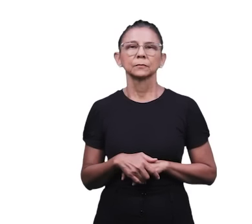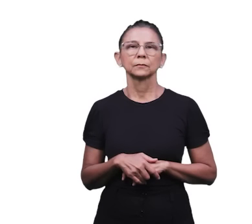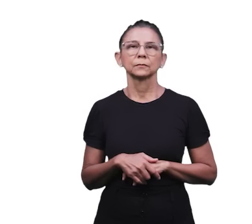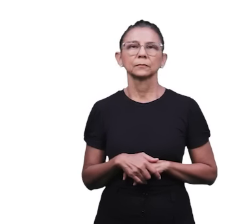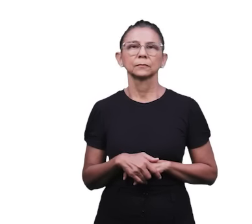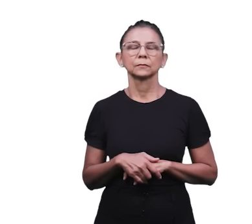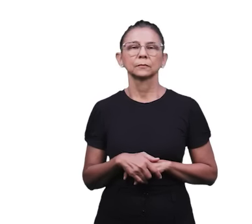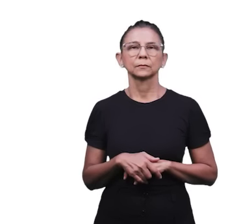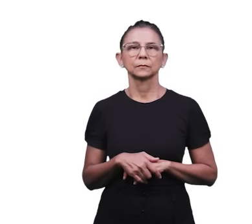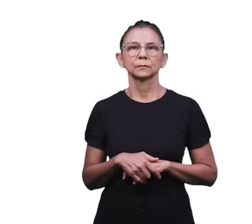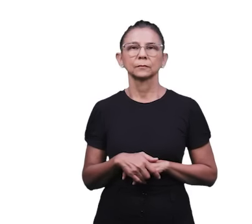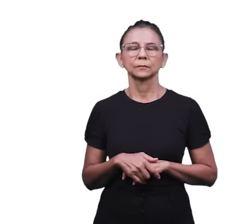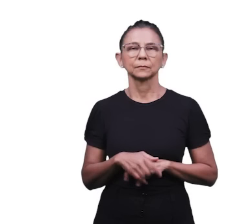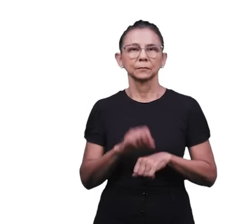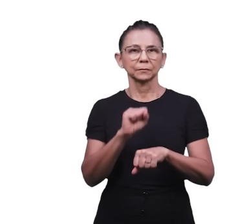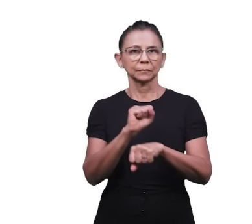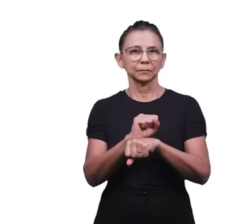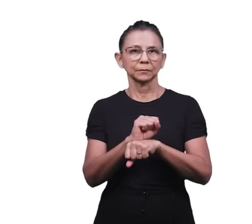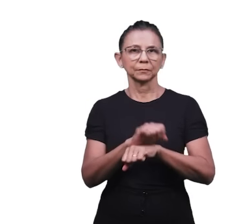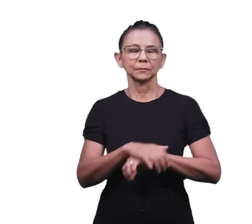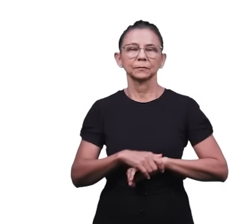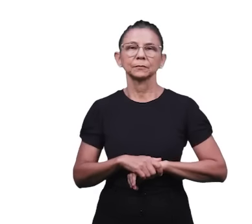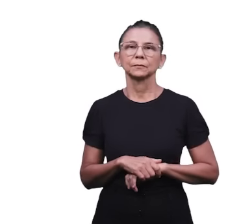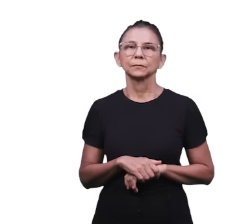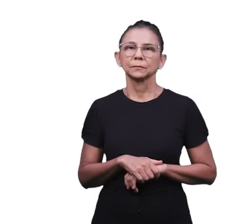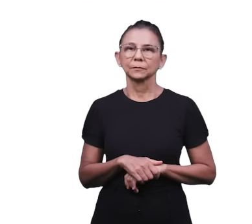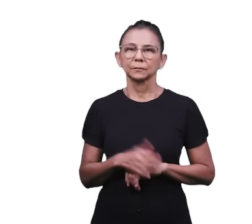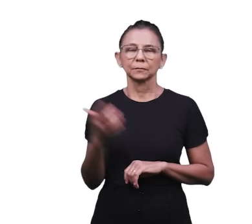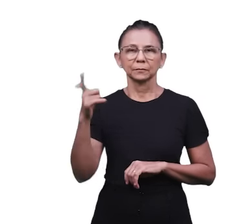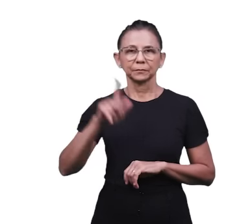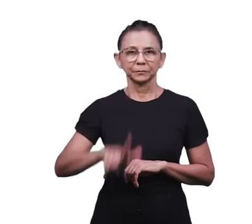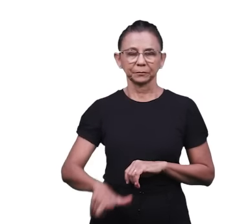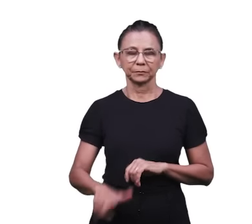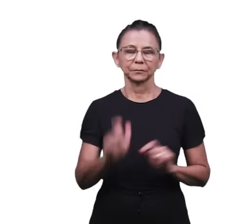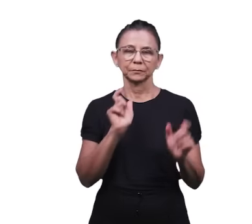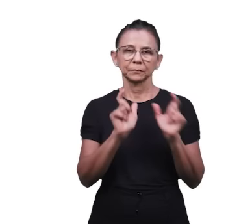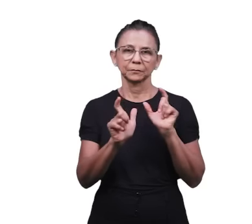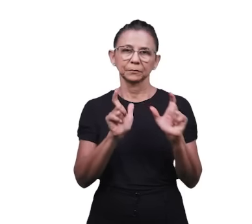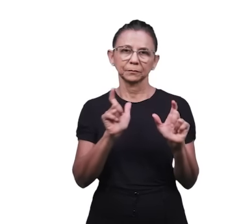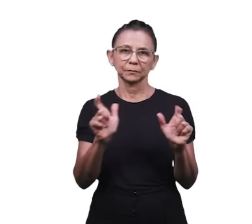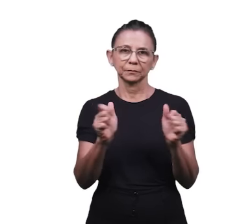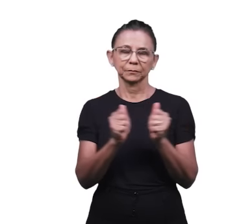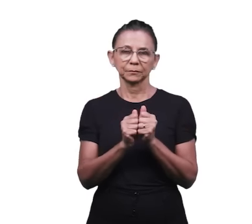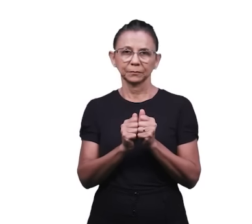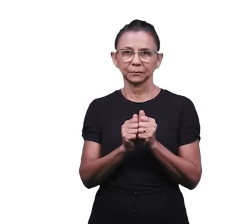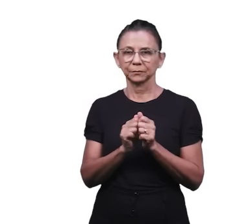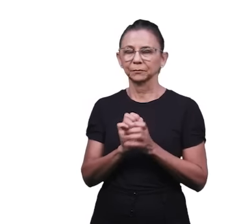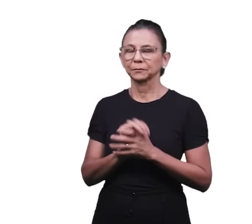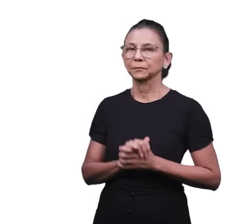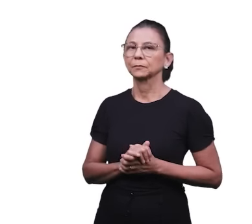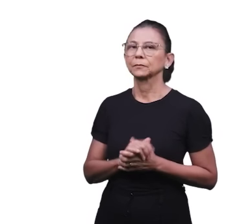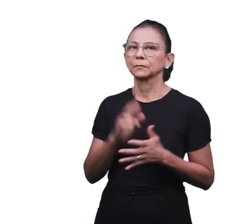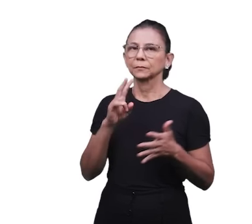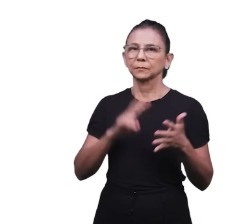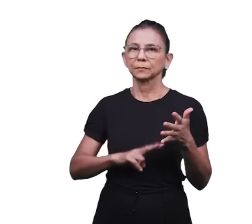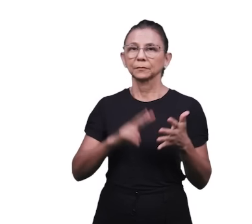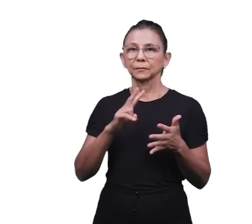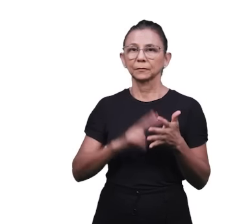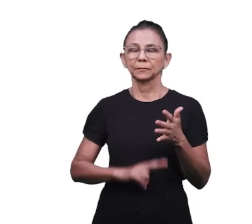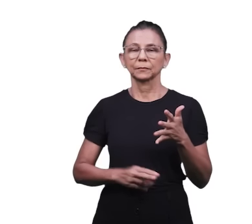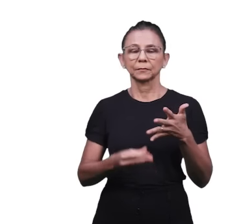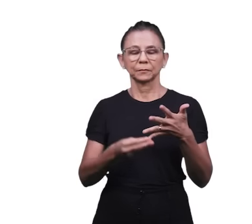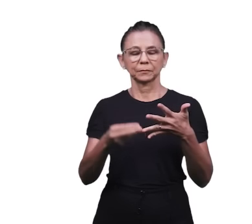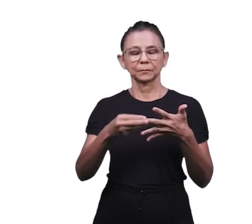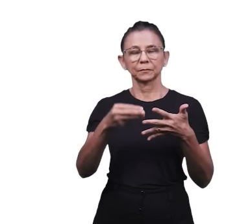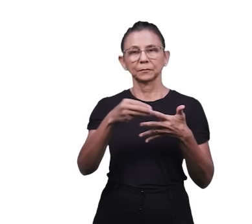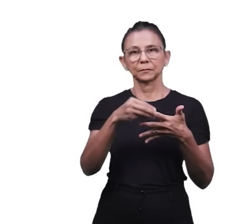me dorme agora vamos só fechar juntinho com a tia lendo as